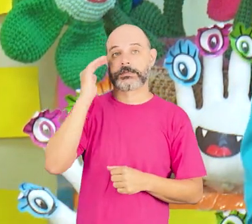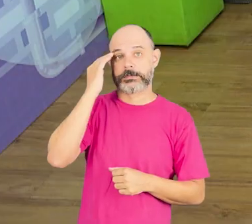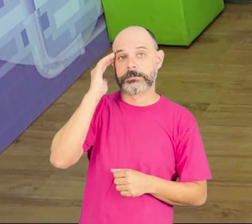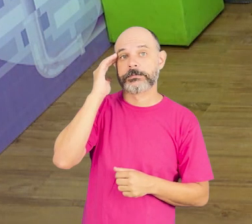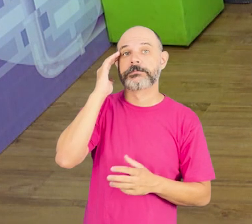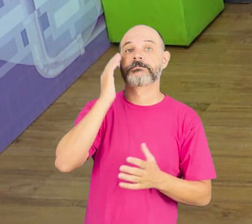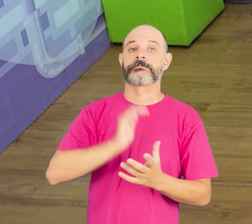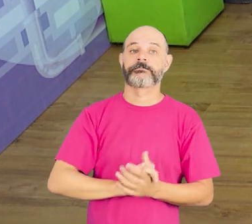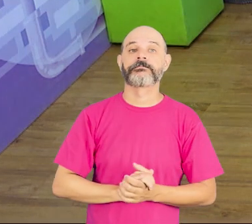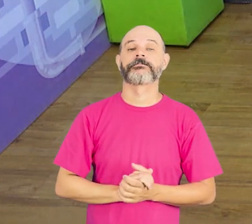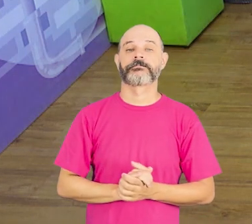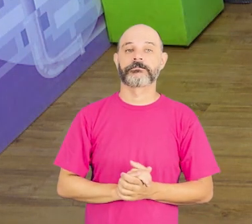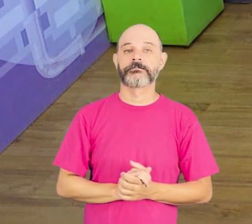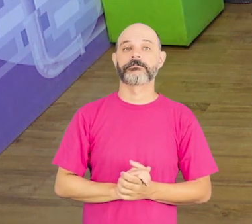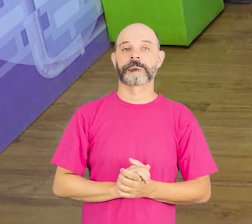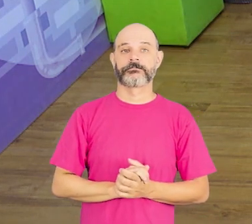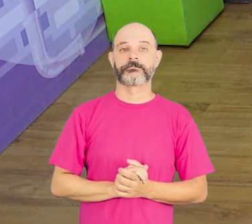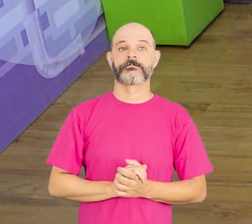Entendo.